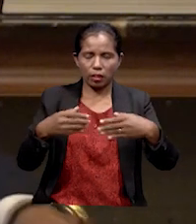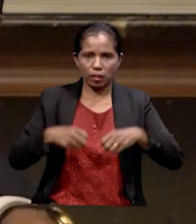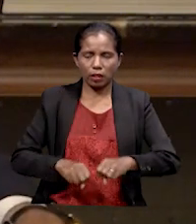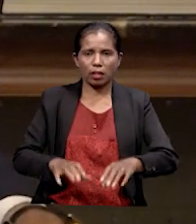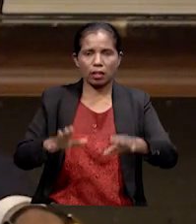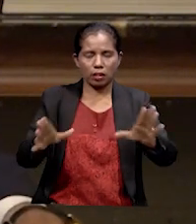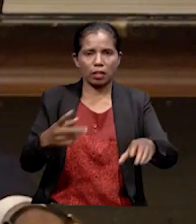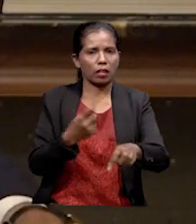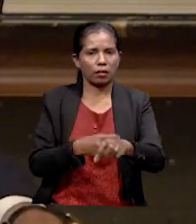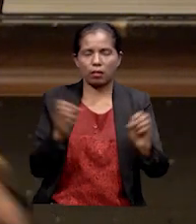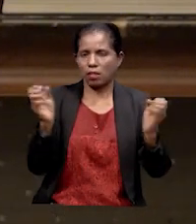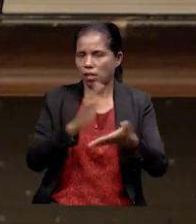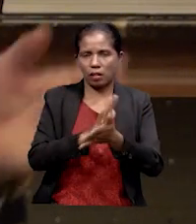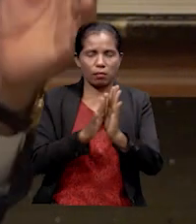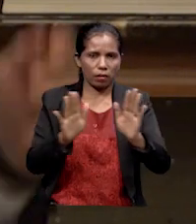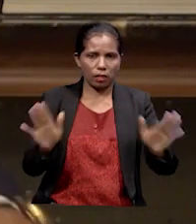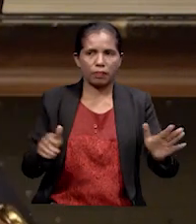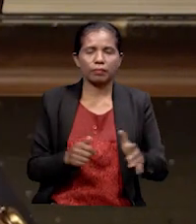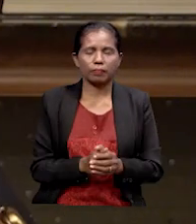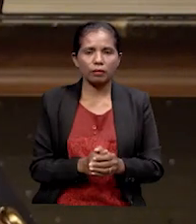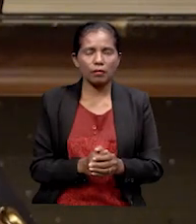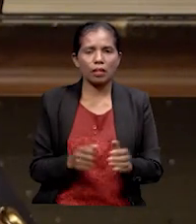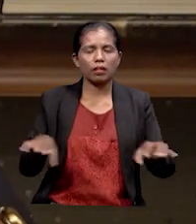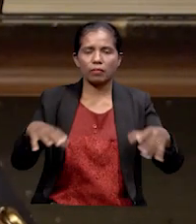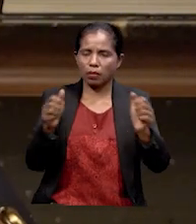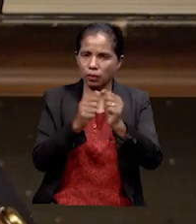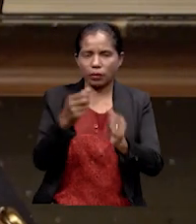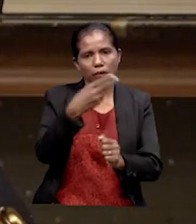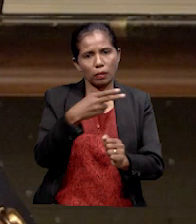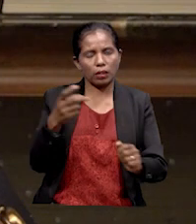situação lagmática, relação Indonésia-Ladia,